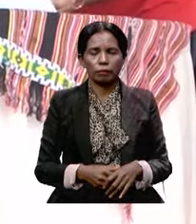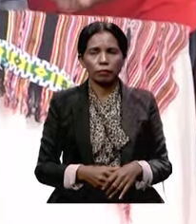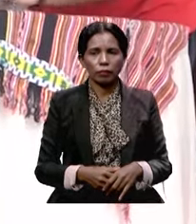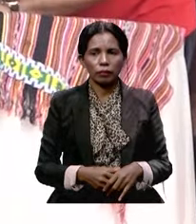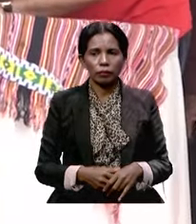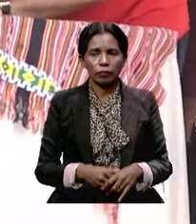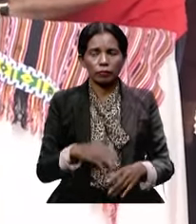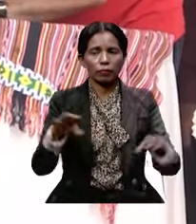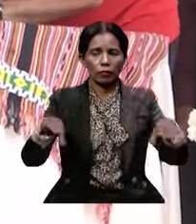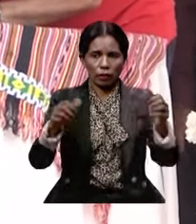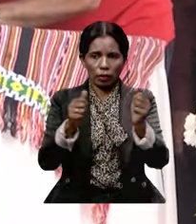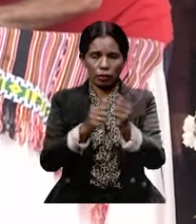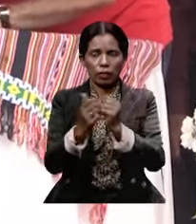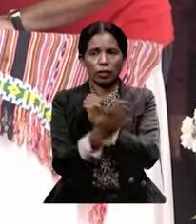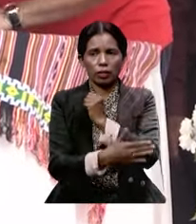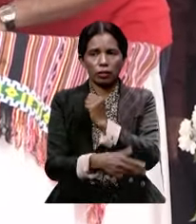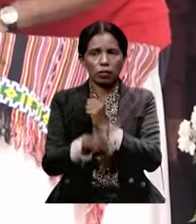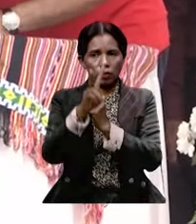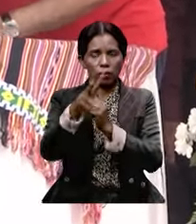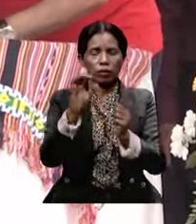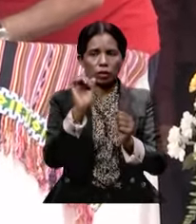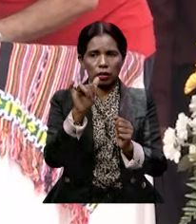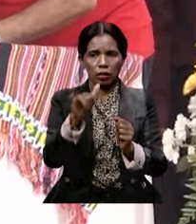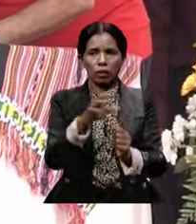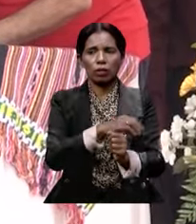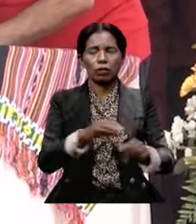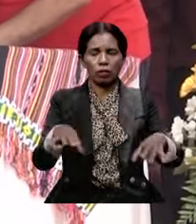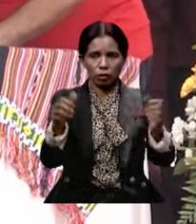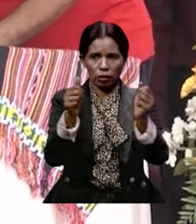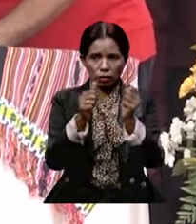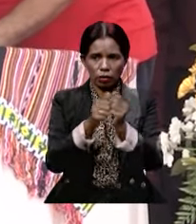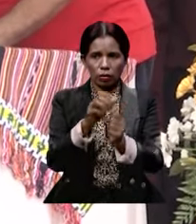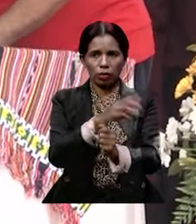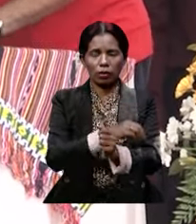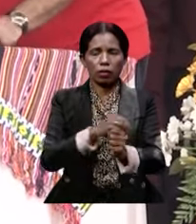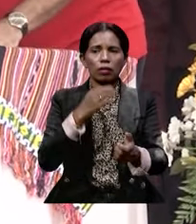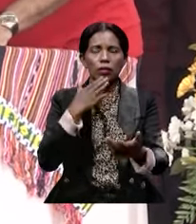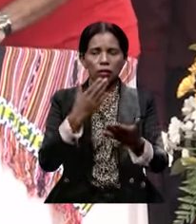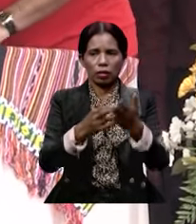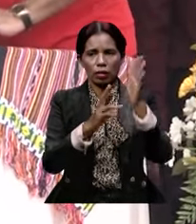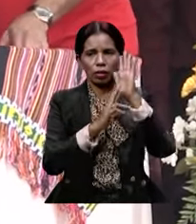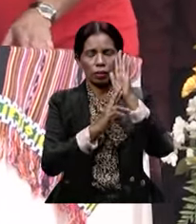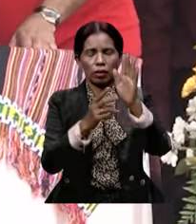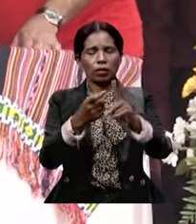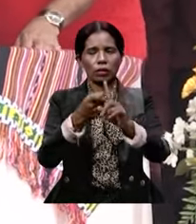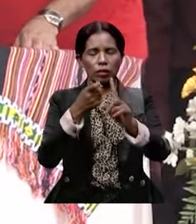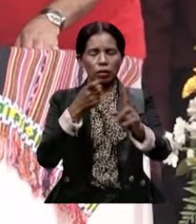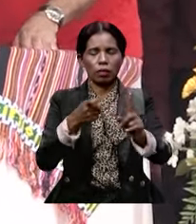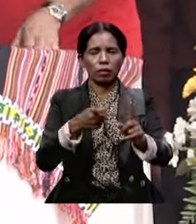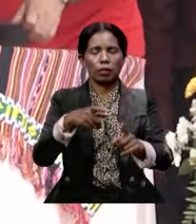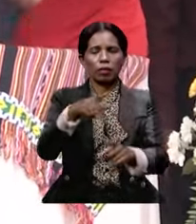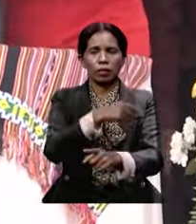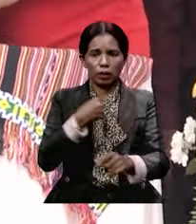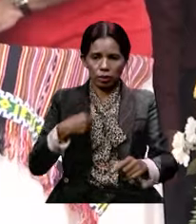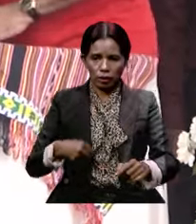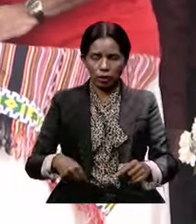Enquanto em acordo né, na São Rua concorda ona a tu reforça a cooperação, amizade né, be, representa Rússia província Hunan, ou